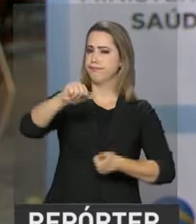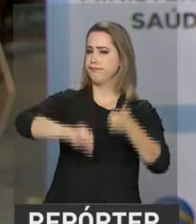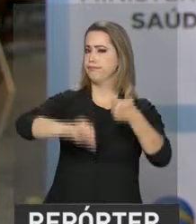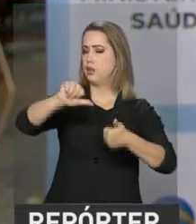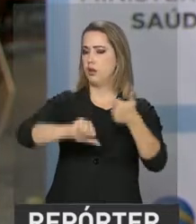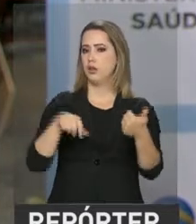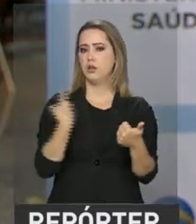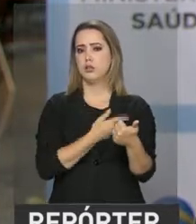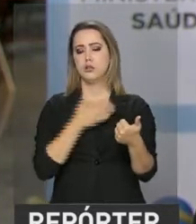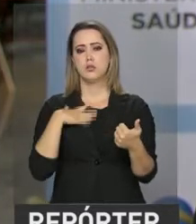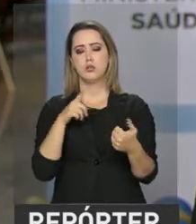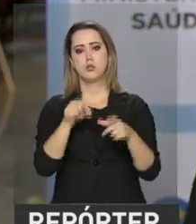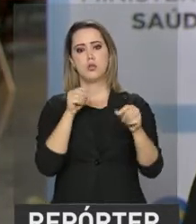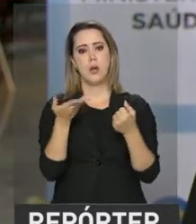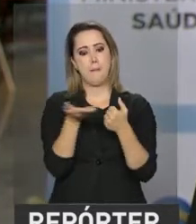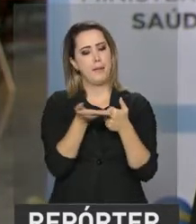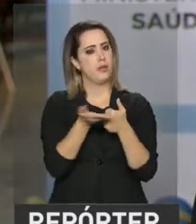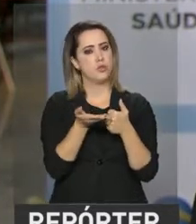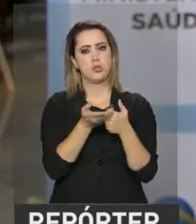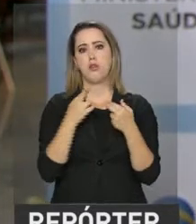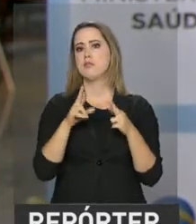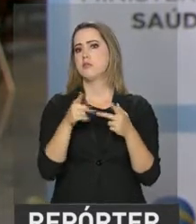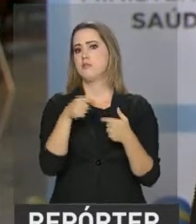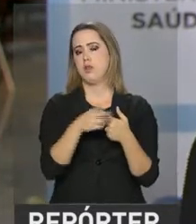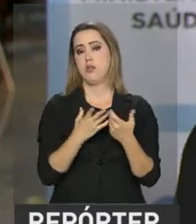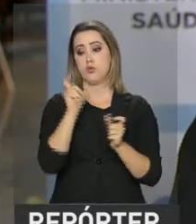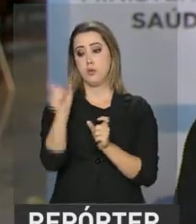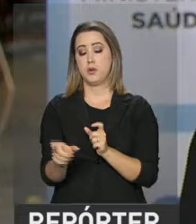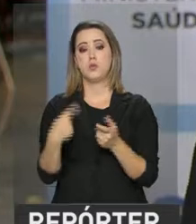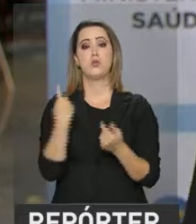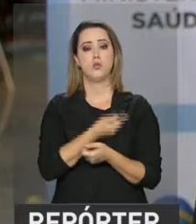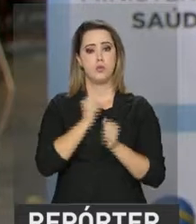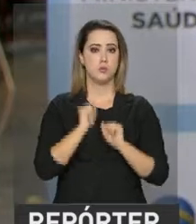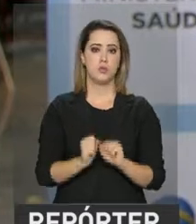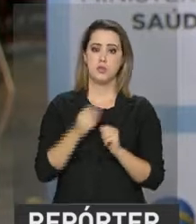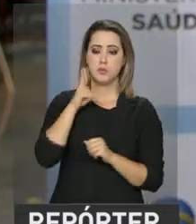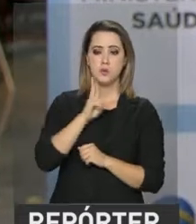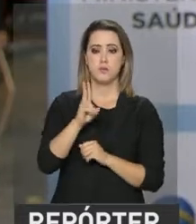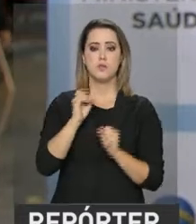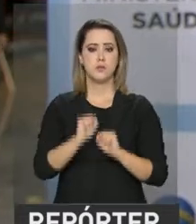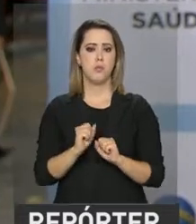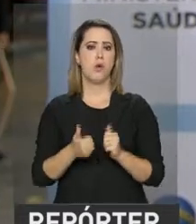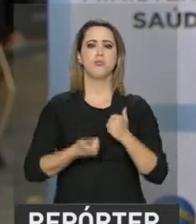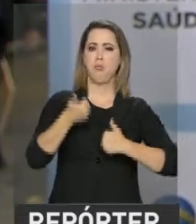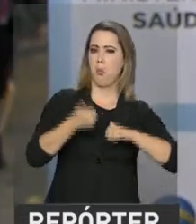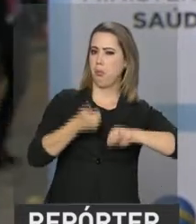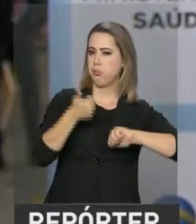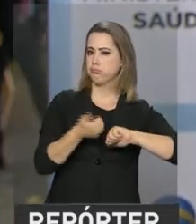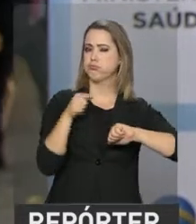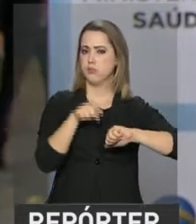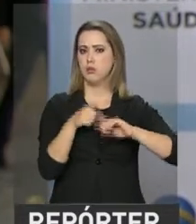qual é de produção que se espera de um servidor nós poderemos avaliar se ele está ou não cumprindo a